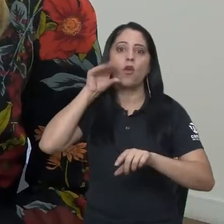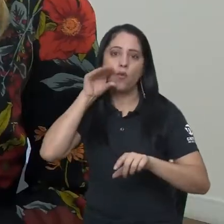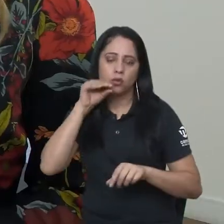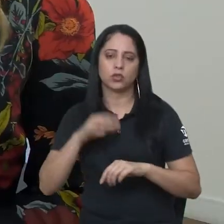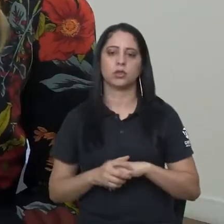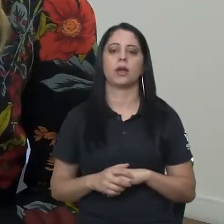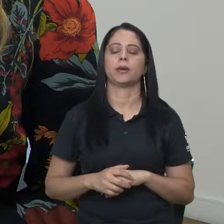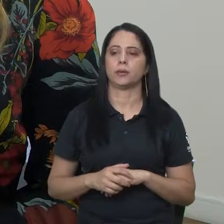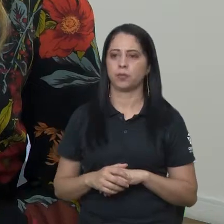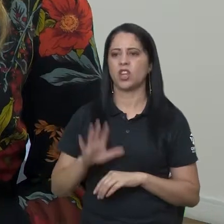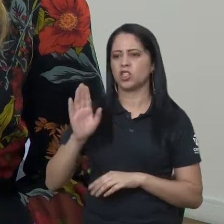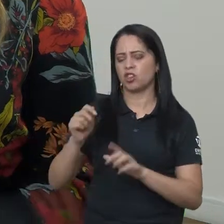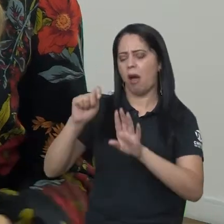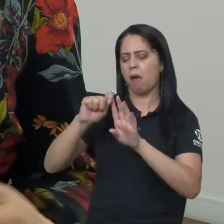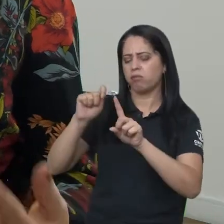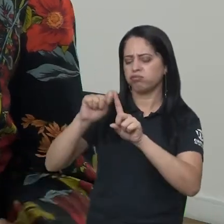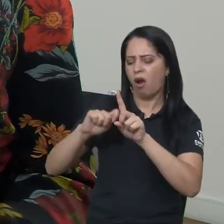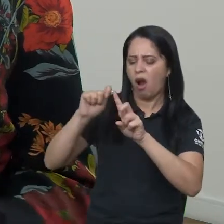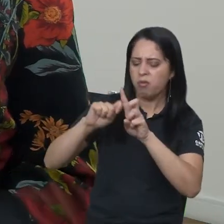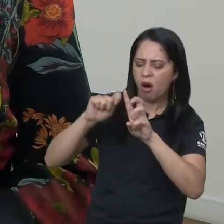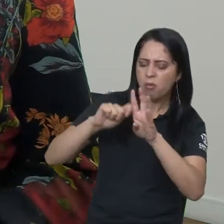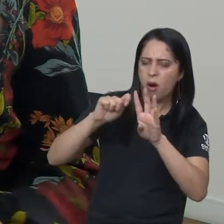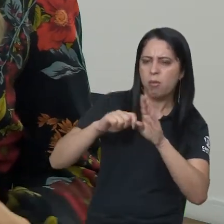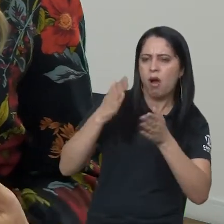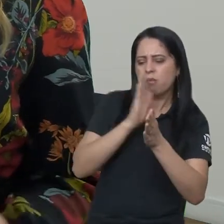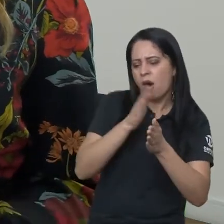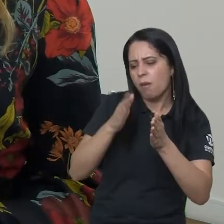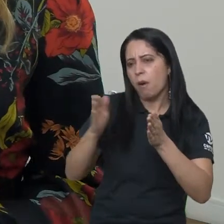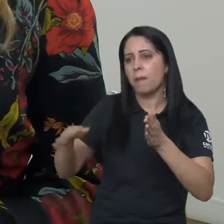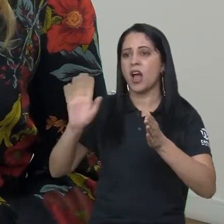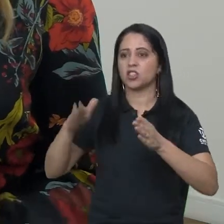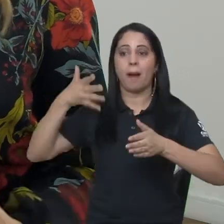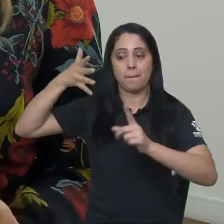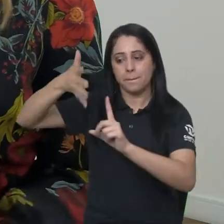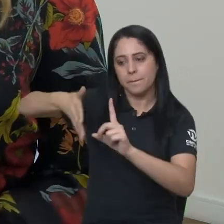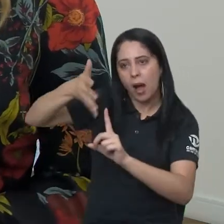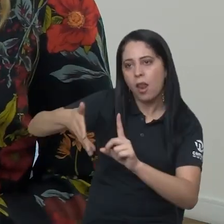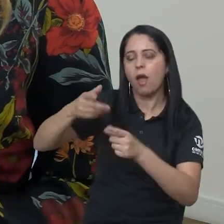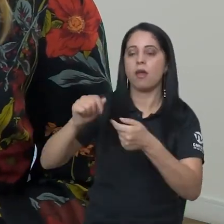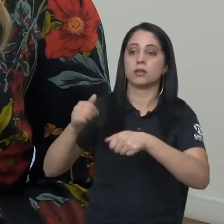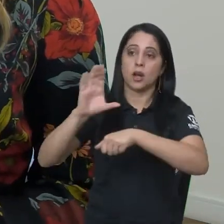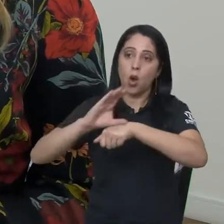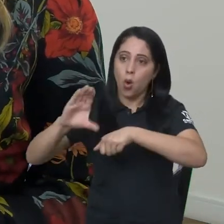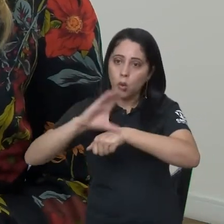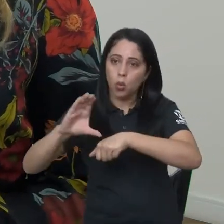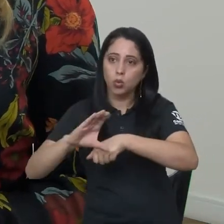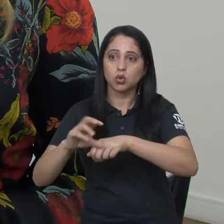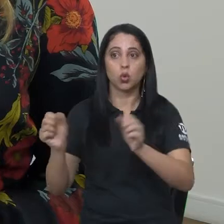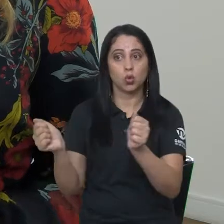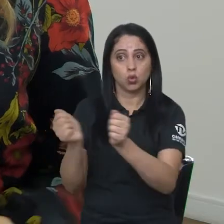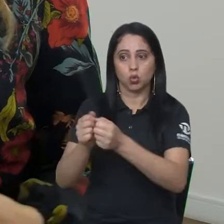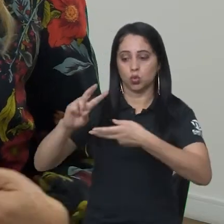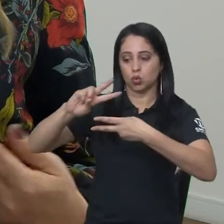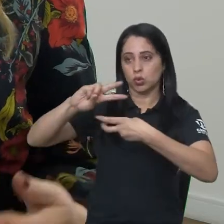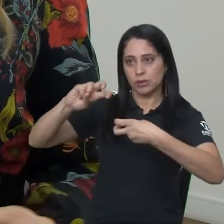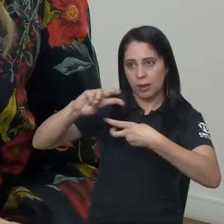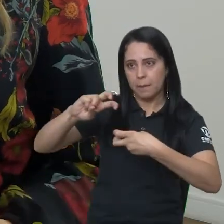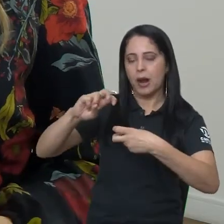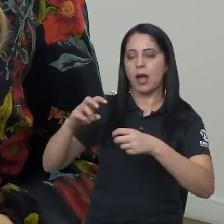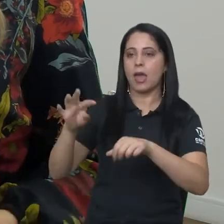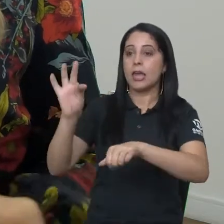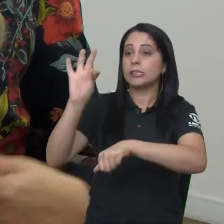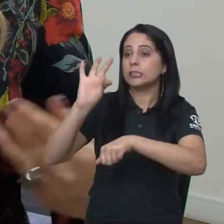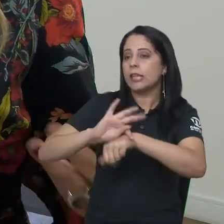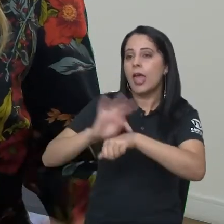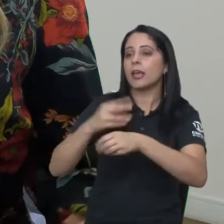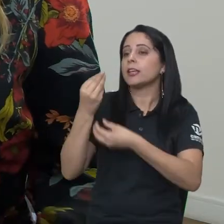Nós estamos há vários meses já fazendo treinamentos, promovendo cursos, promovendo palestras, inclusive fizemos já 2 cursos com o